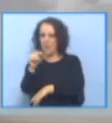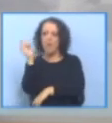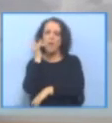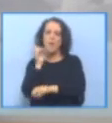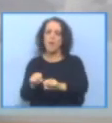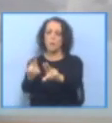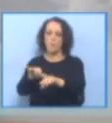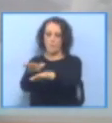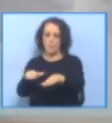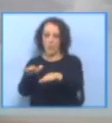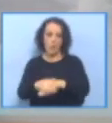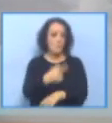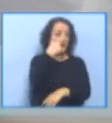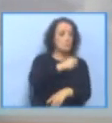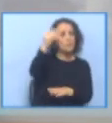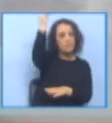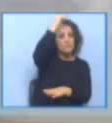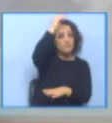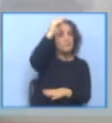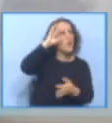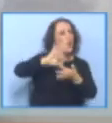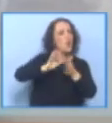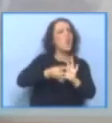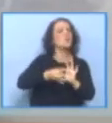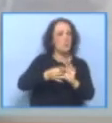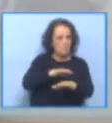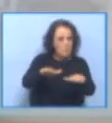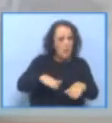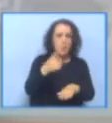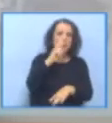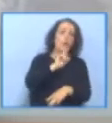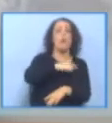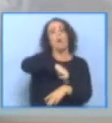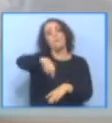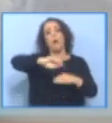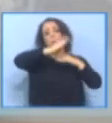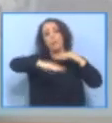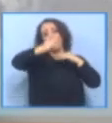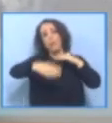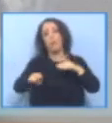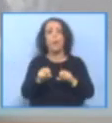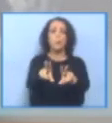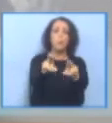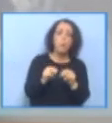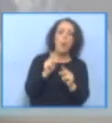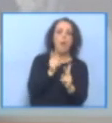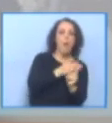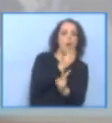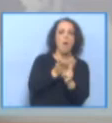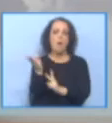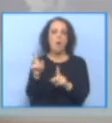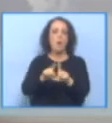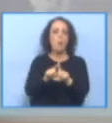praia. Uma pessoa que vive no interior, se calhar, faz mais sentido ir fazer limpeza de montanha, não é? Quer dizer, e temos de ter sempre a noção do que é que